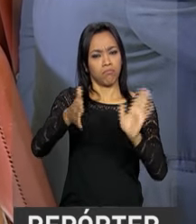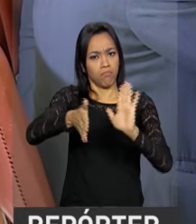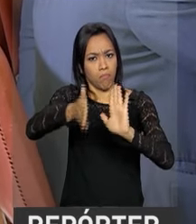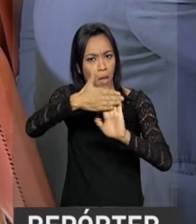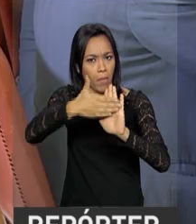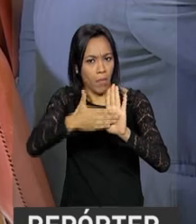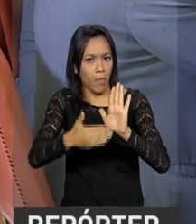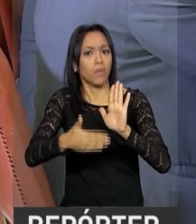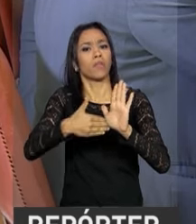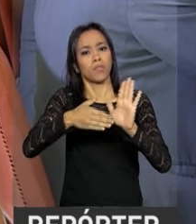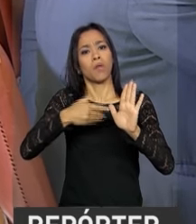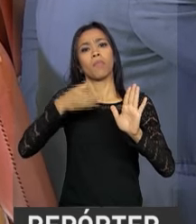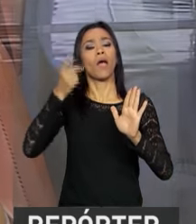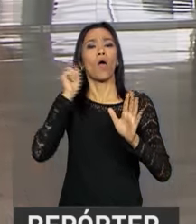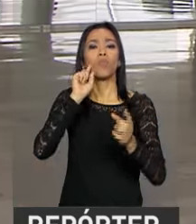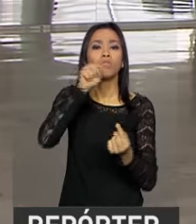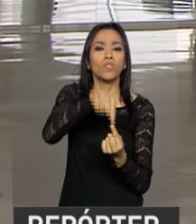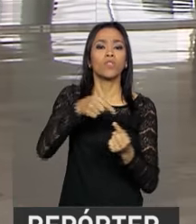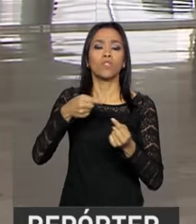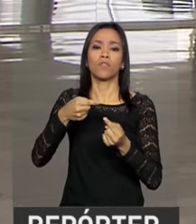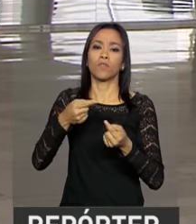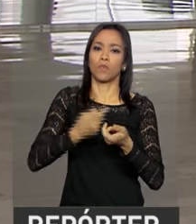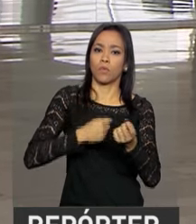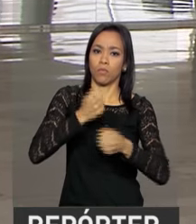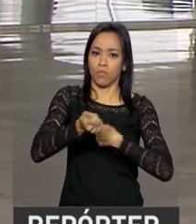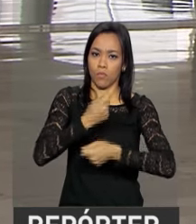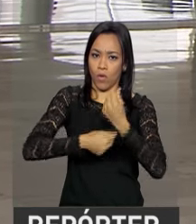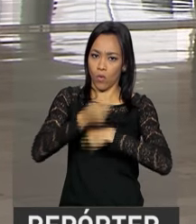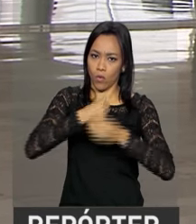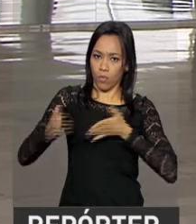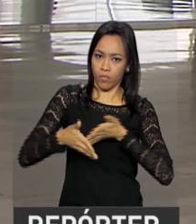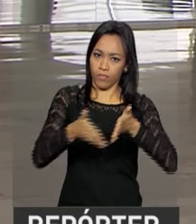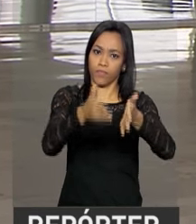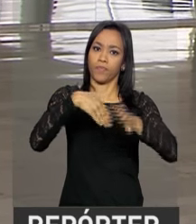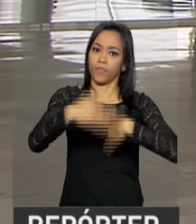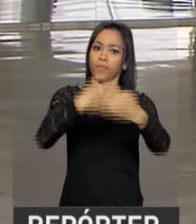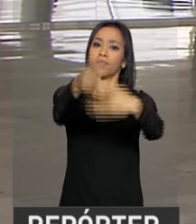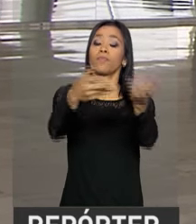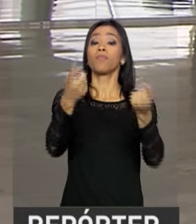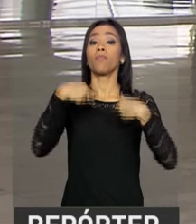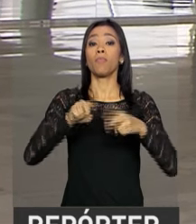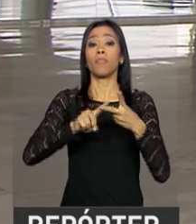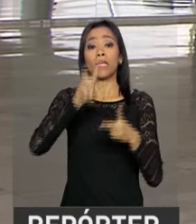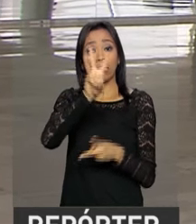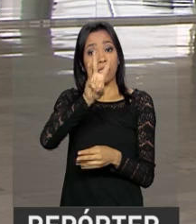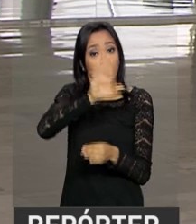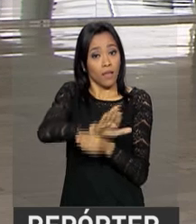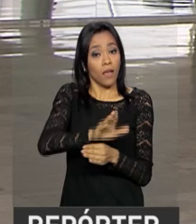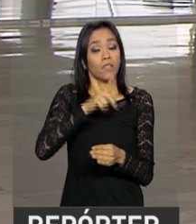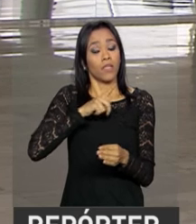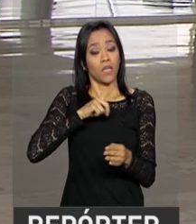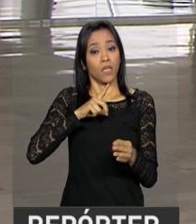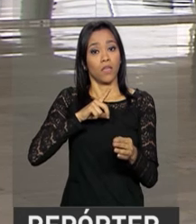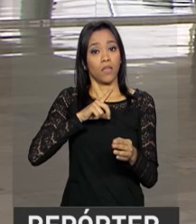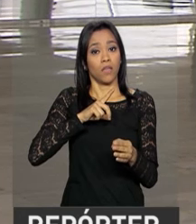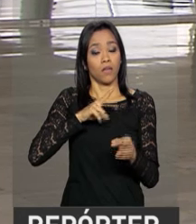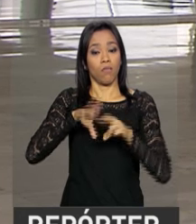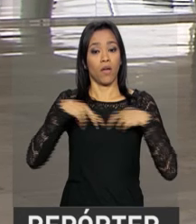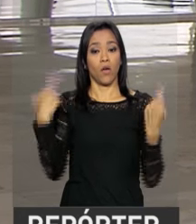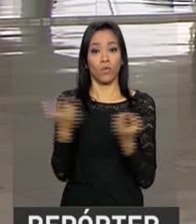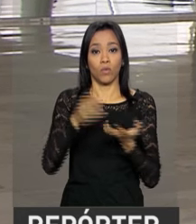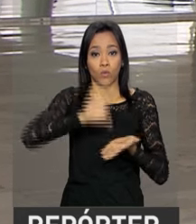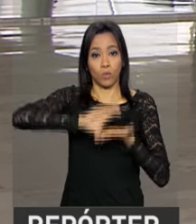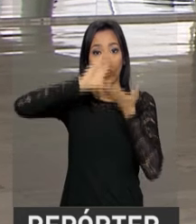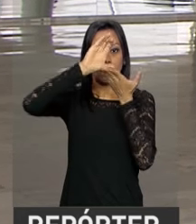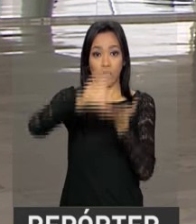no caminho do crescimento econômico e hoje o presidente Michel Temer participa às 3 da tarde da reunião da câmara do Conselho da Câmara de